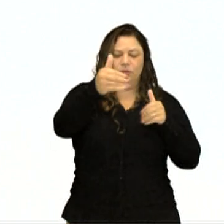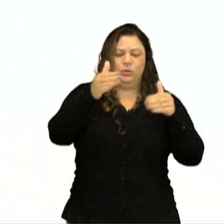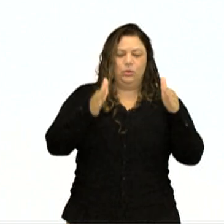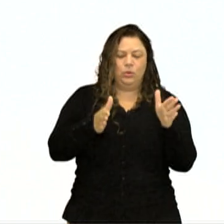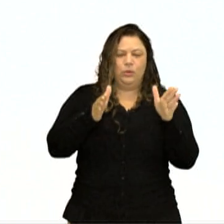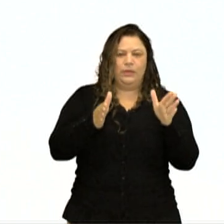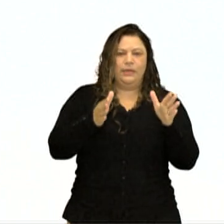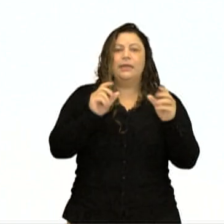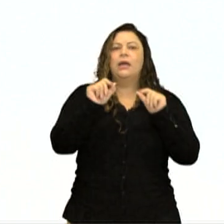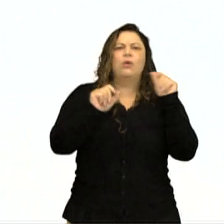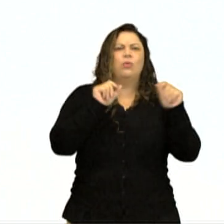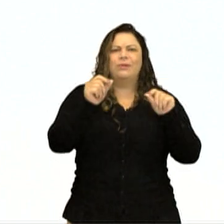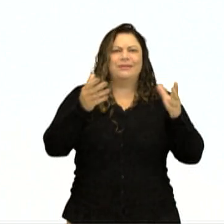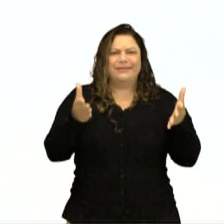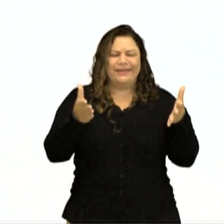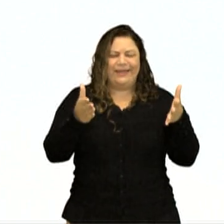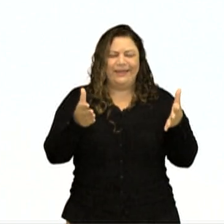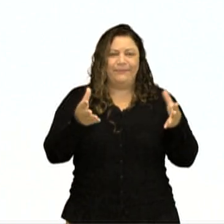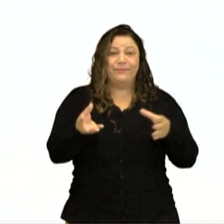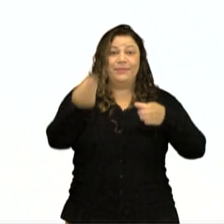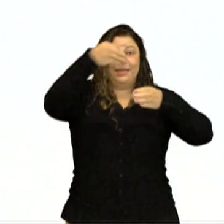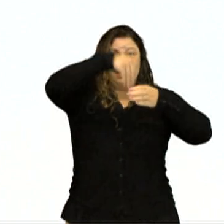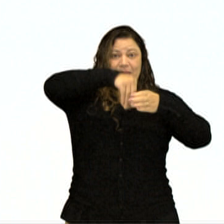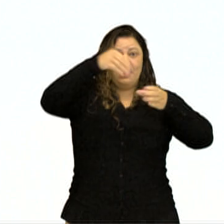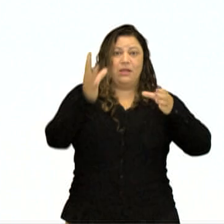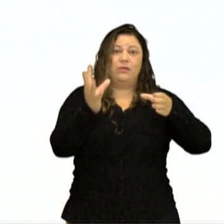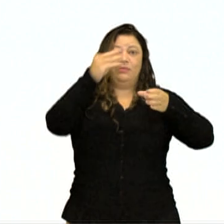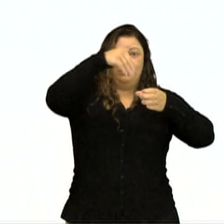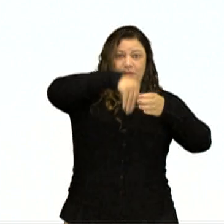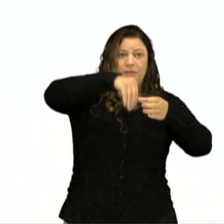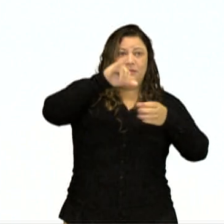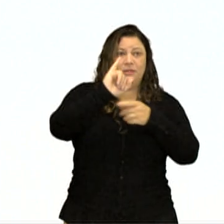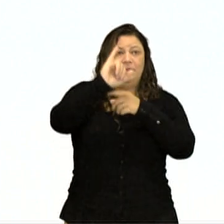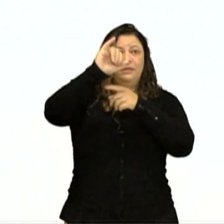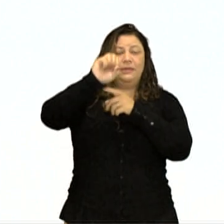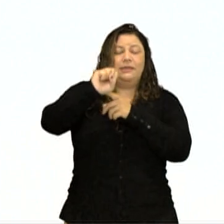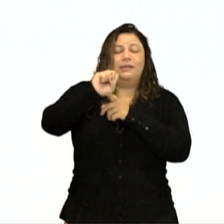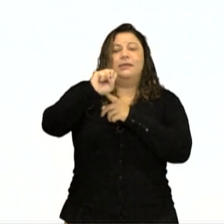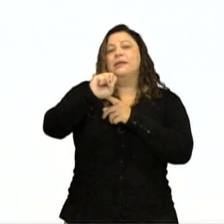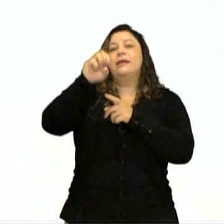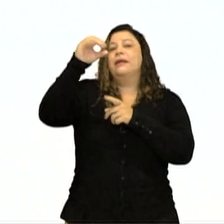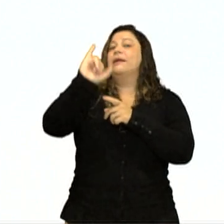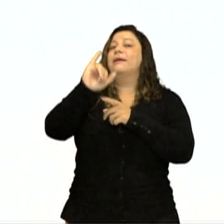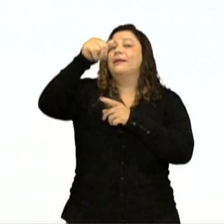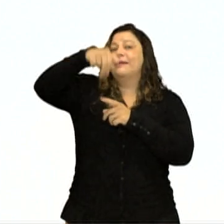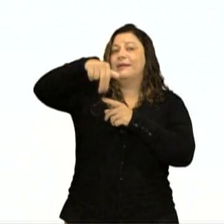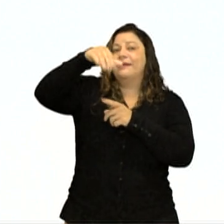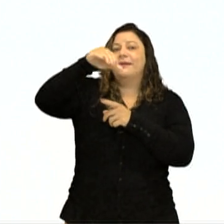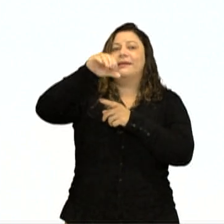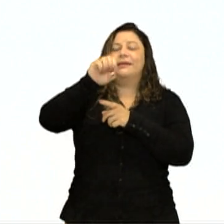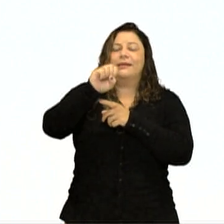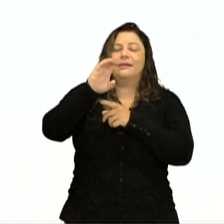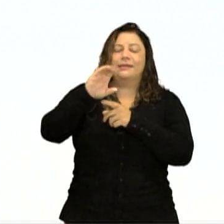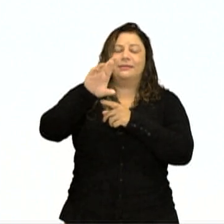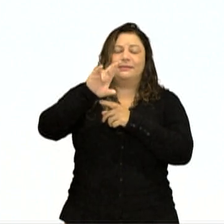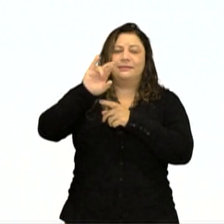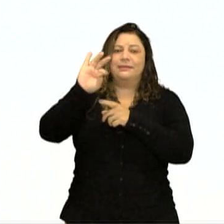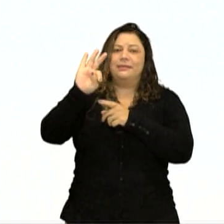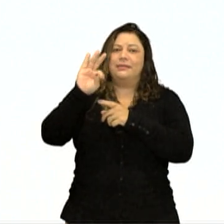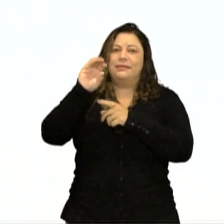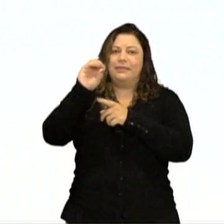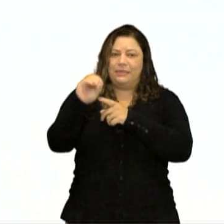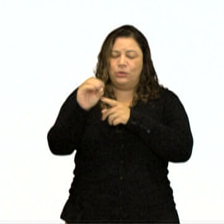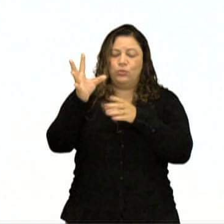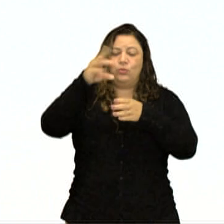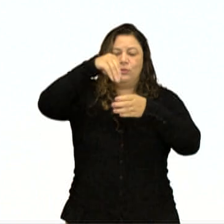Então, inscrito quer dizer que ele está dentro, tá? Dentro. Quando ele falar circunscrito, significaria que ele